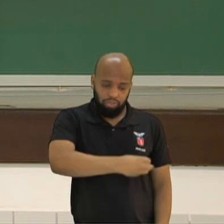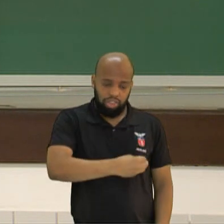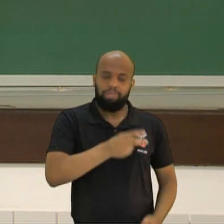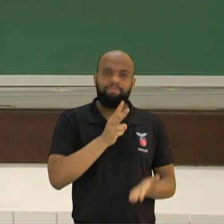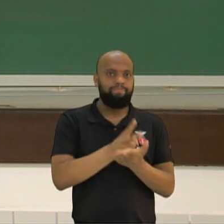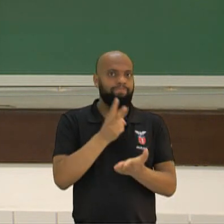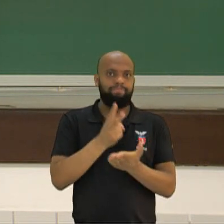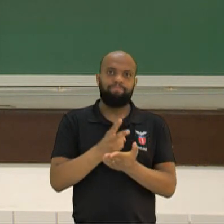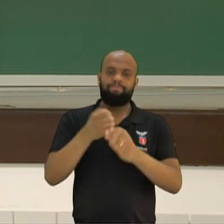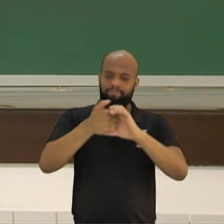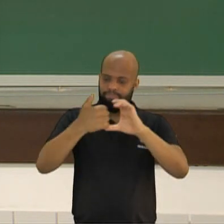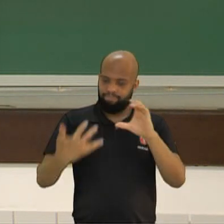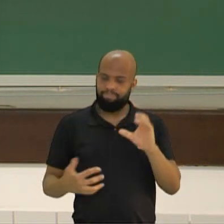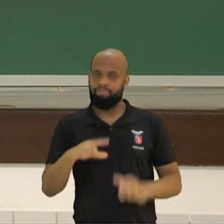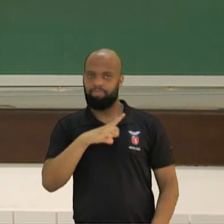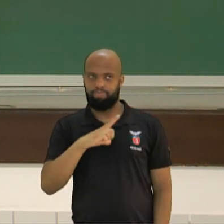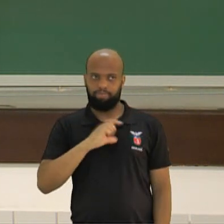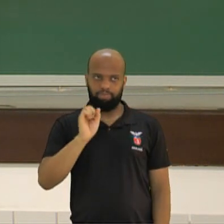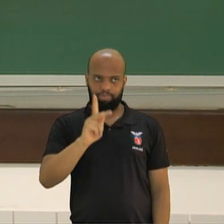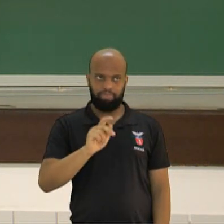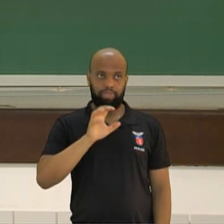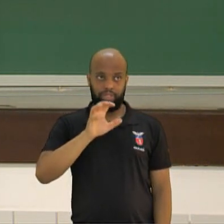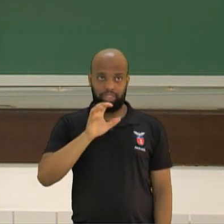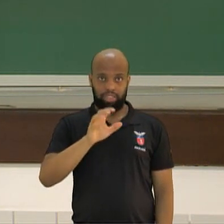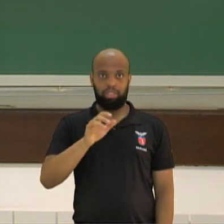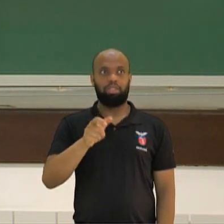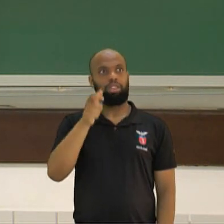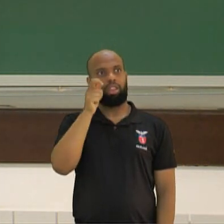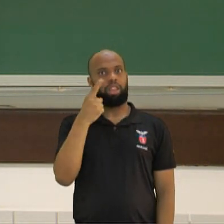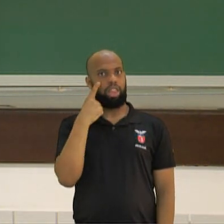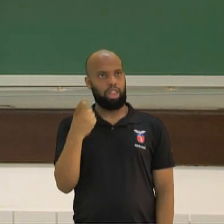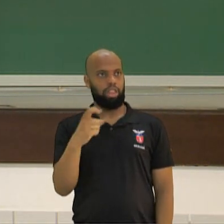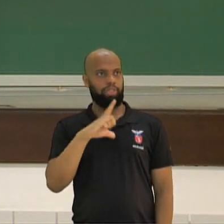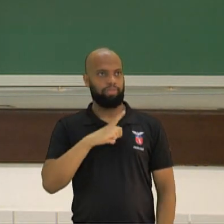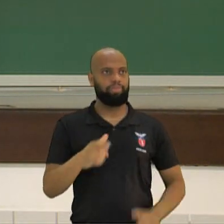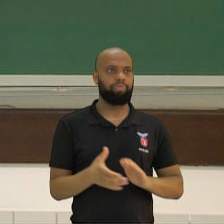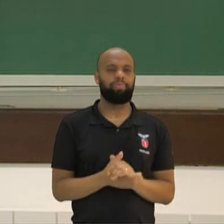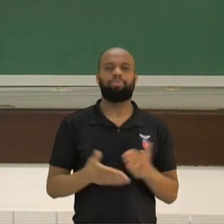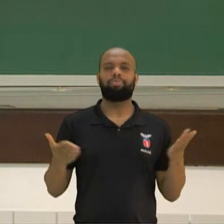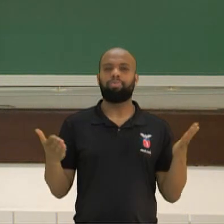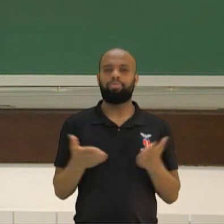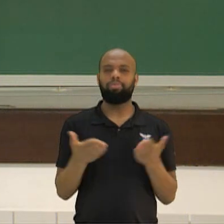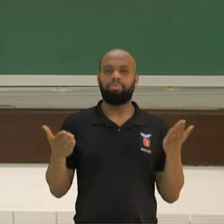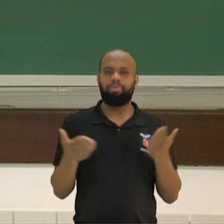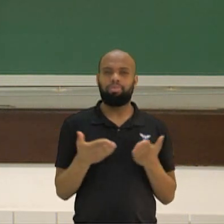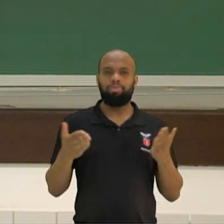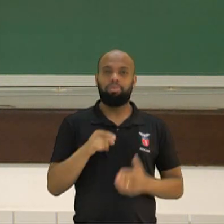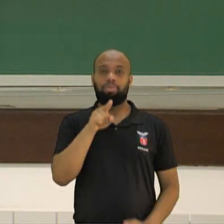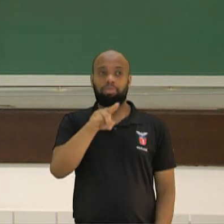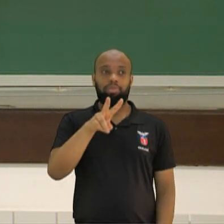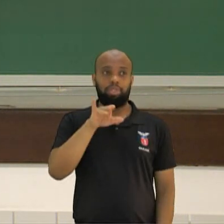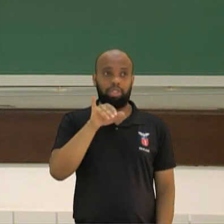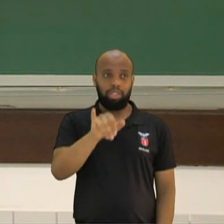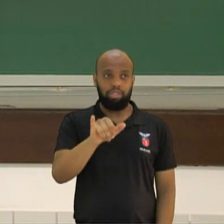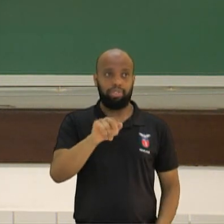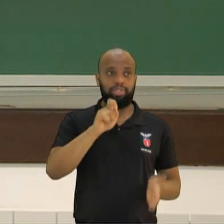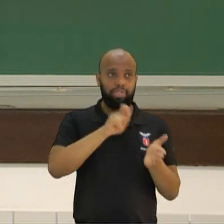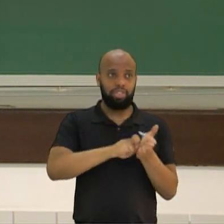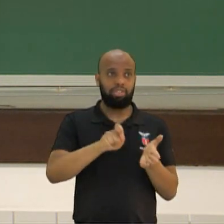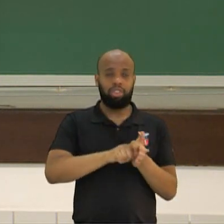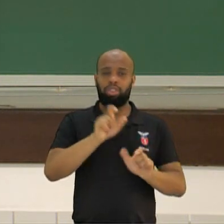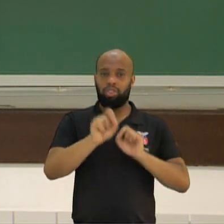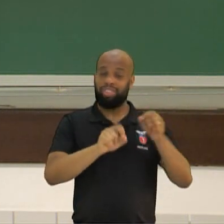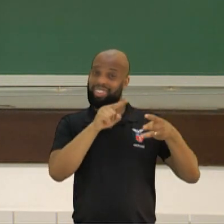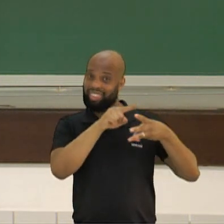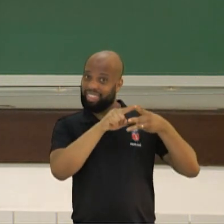mesmas características. Beleza? Isso chamou bastante a atenção do Mendel. Vamos lá, vamos ver se vocês entenderam até aqui para a